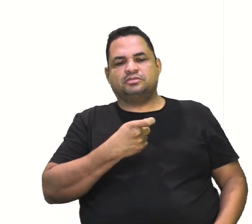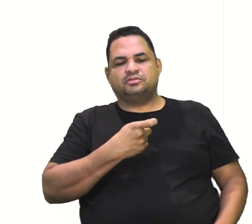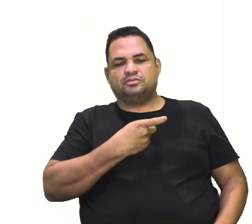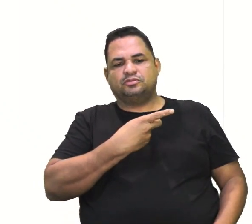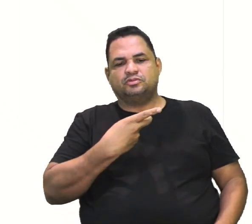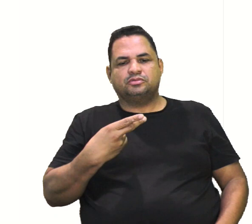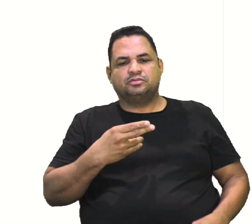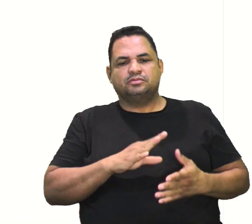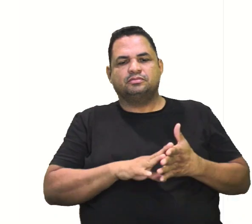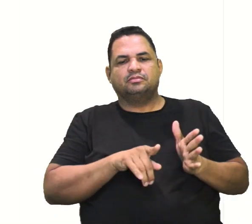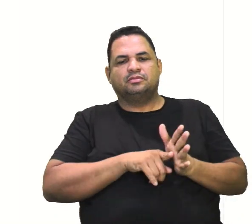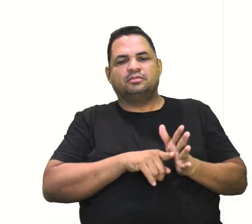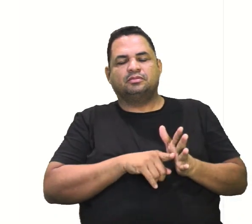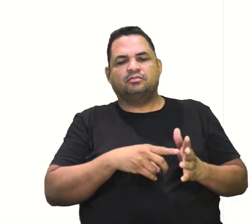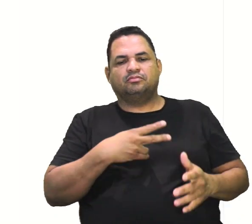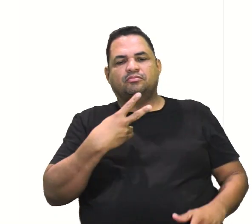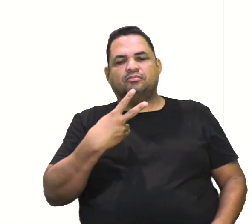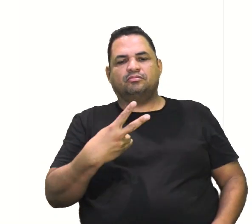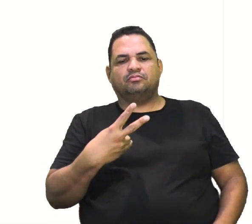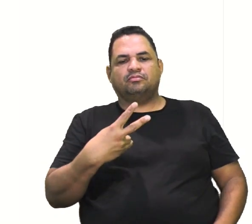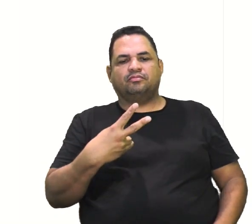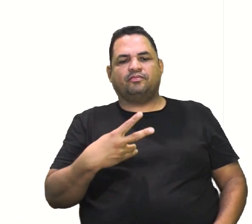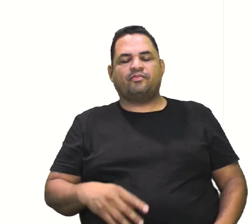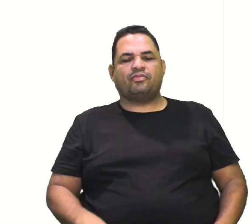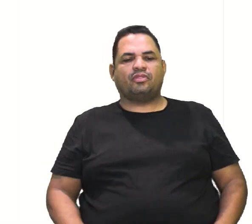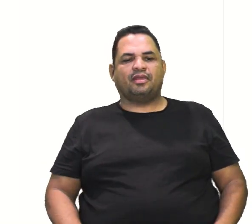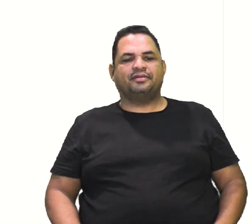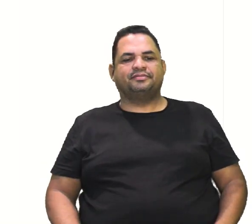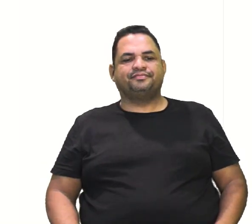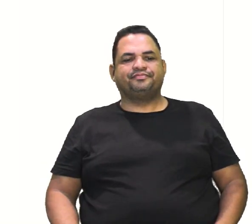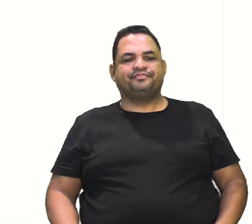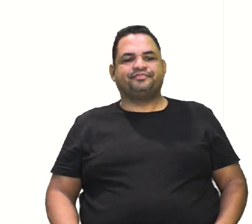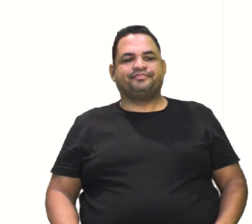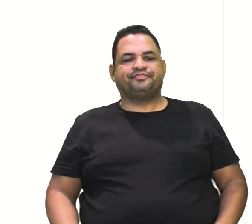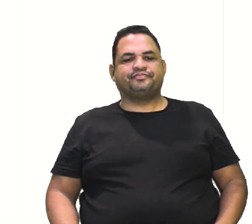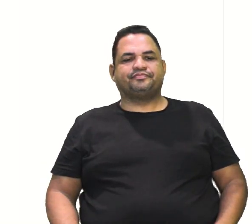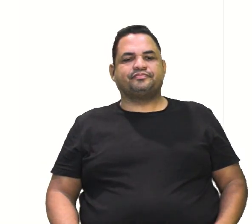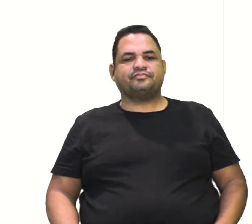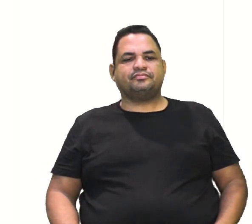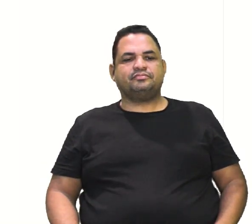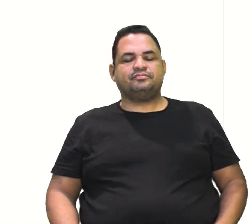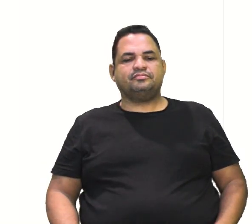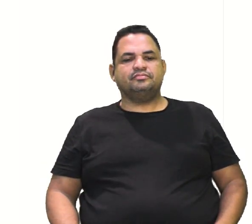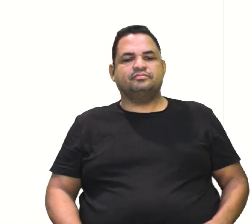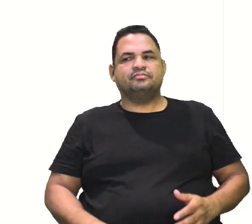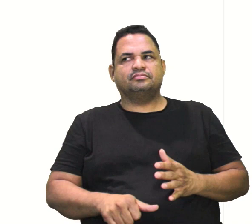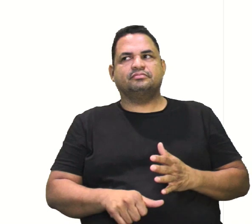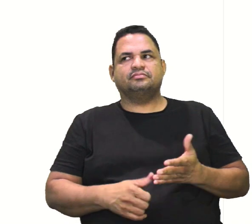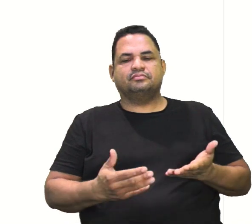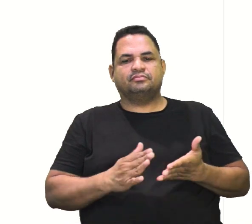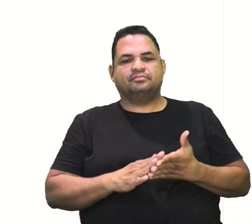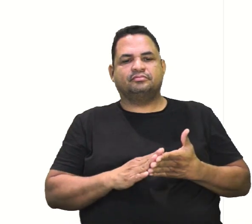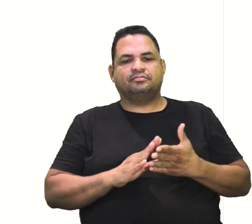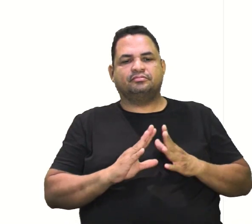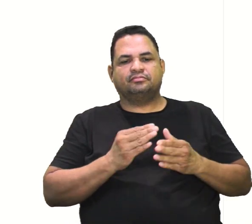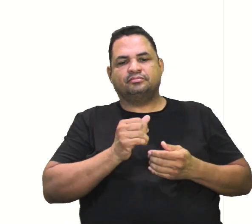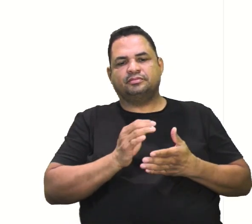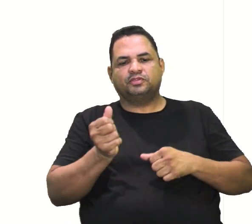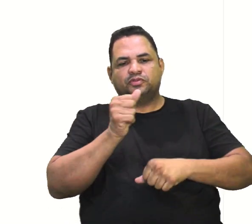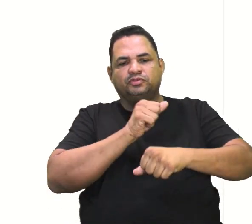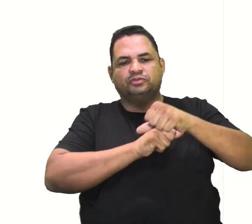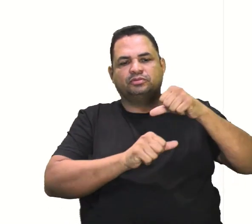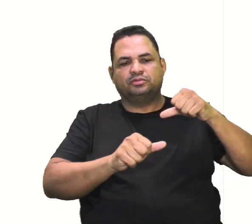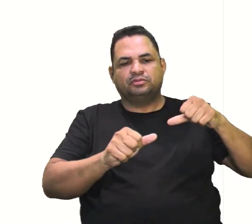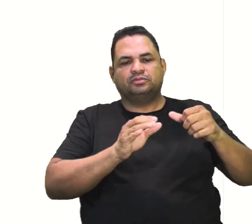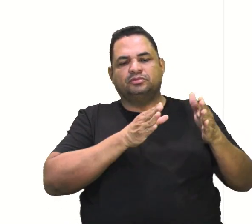2x. Menos 2 vezes 1. 2. 2. Tudo que... vamos primeiro fazer a geral, né? Então, geral. todo mundo para o primeiro